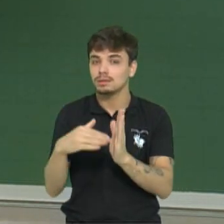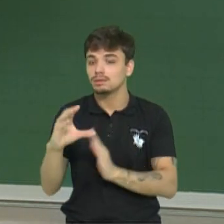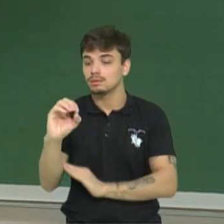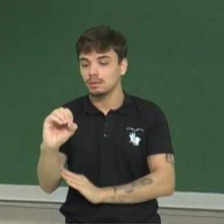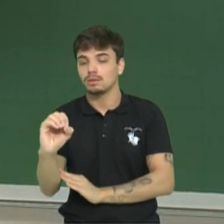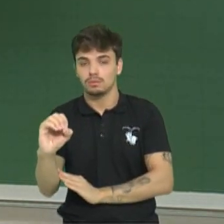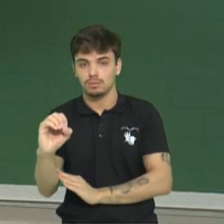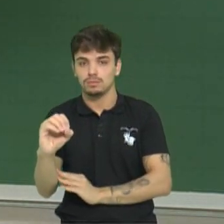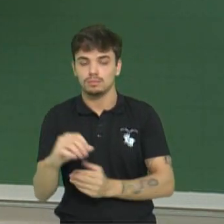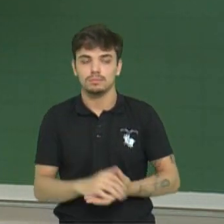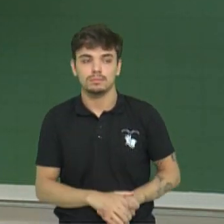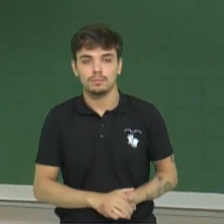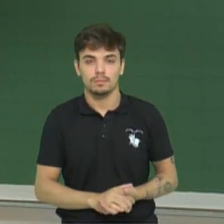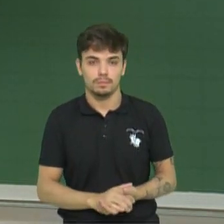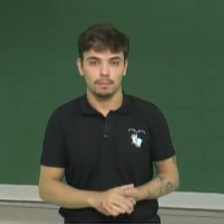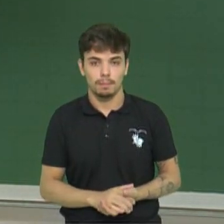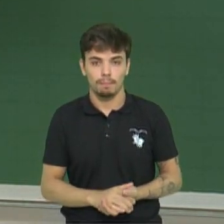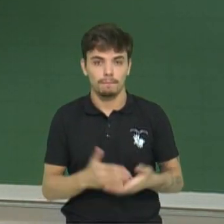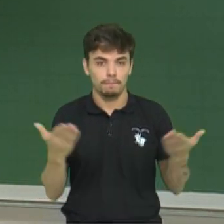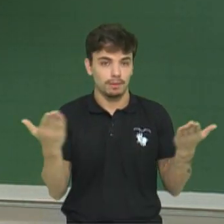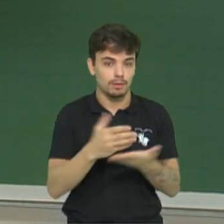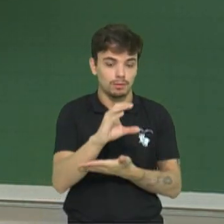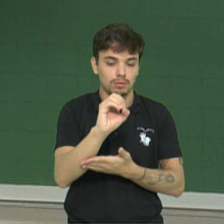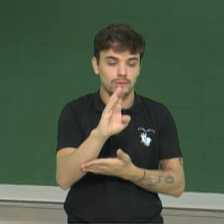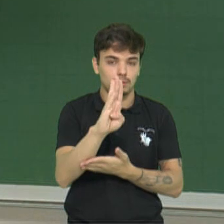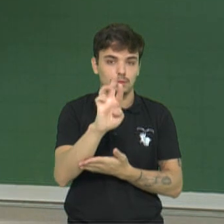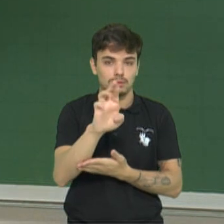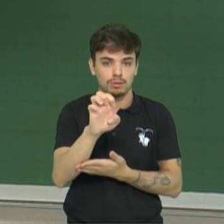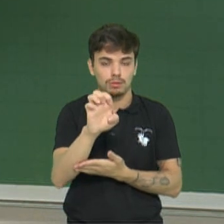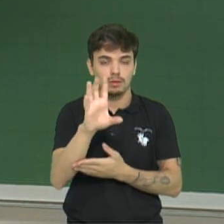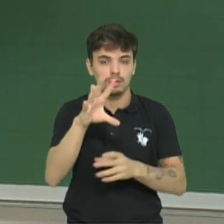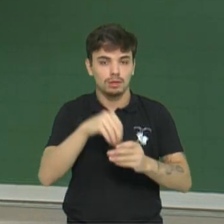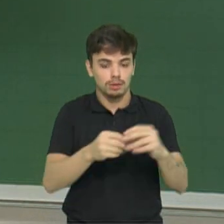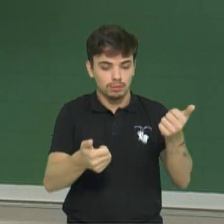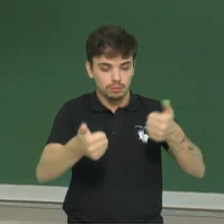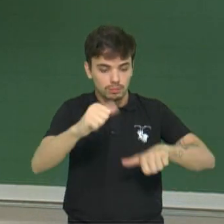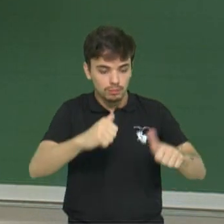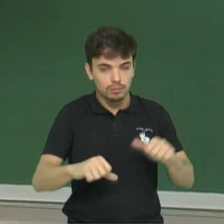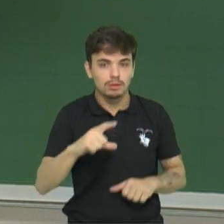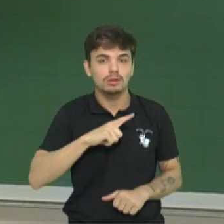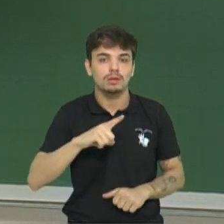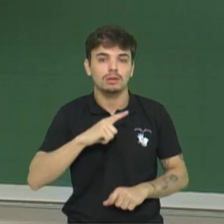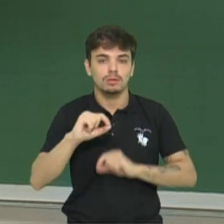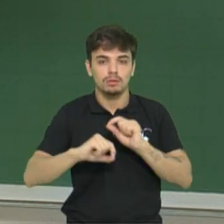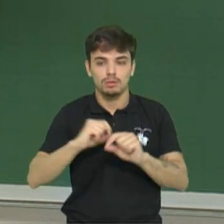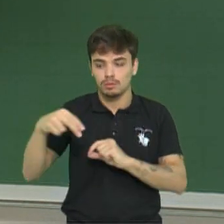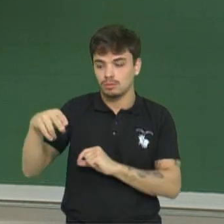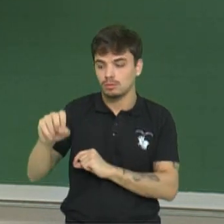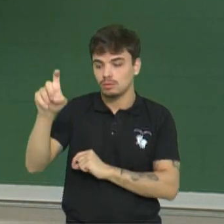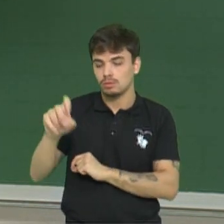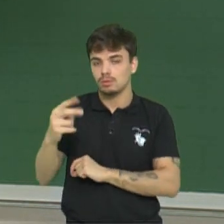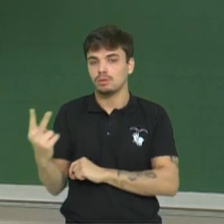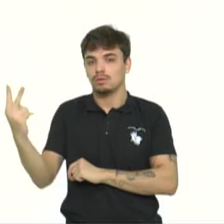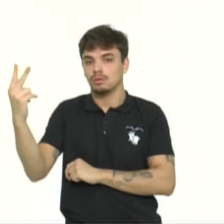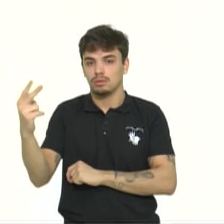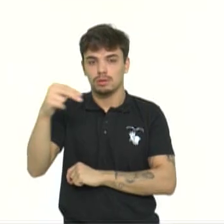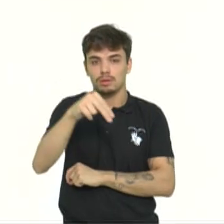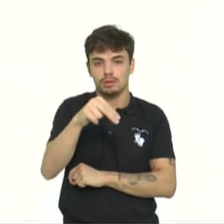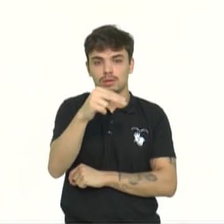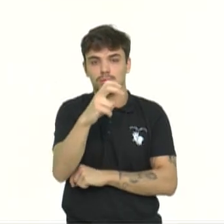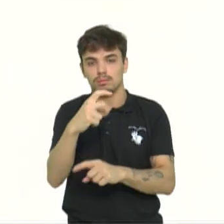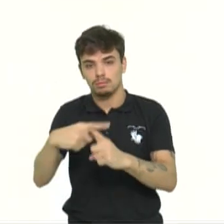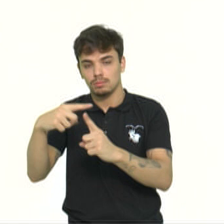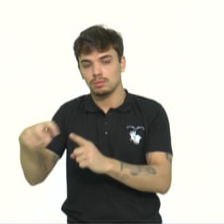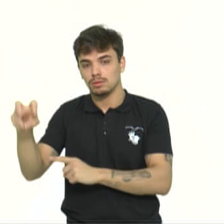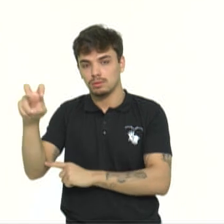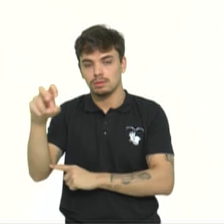certo? Agora, o cobre dentro dessa substância passou a ter NOX 2, o nitrogênio mais 5, o